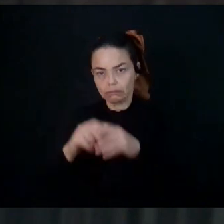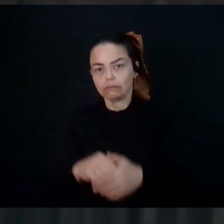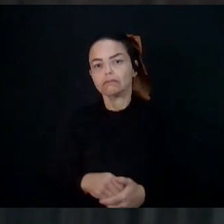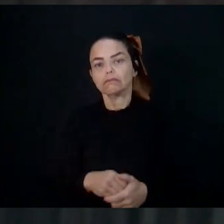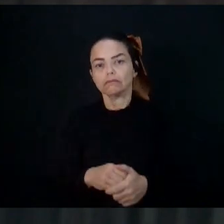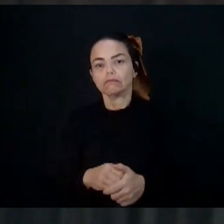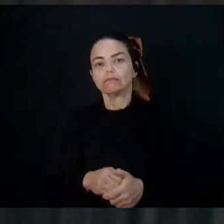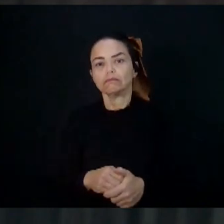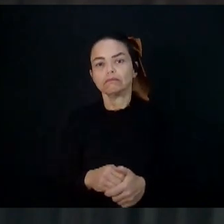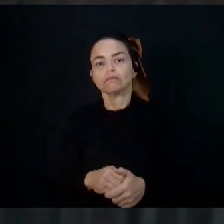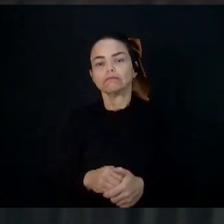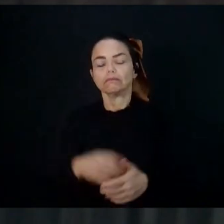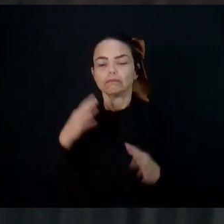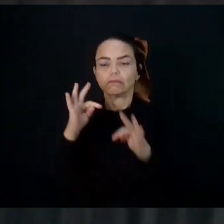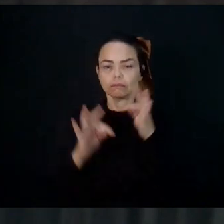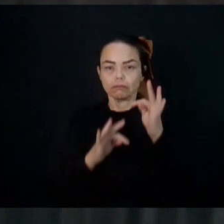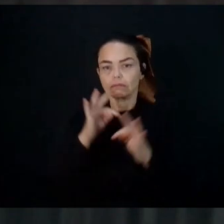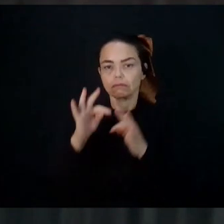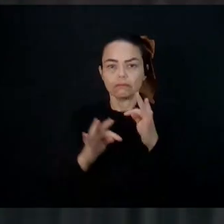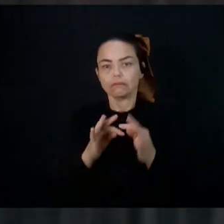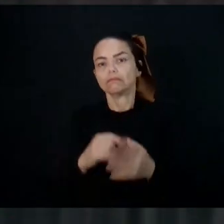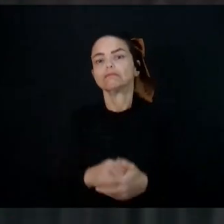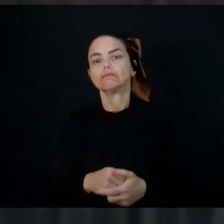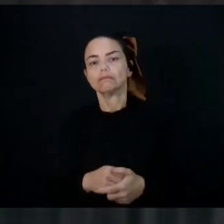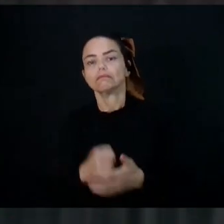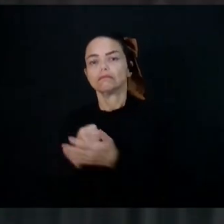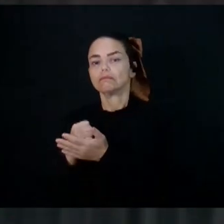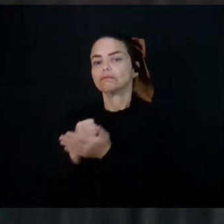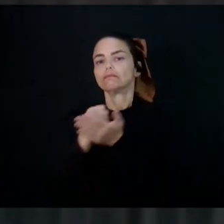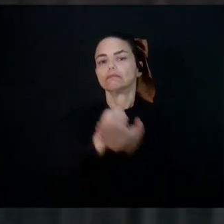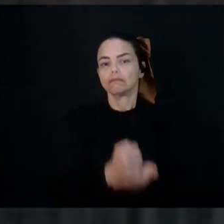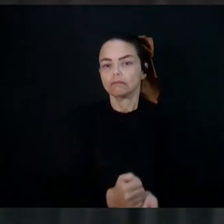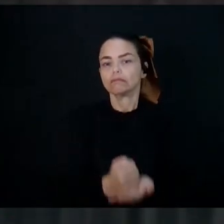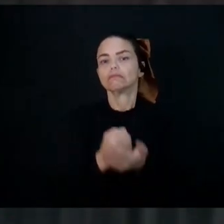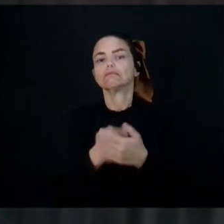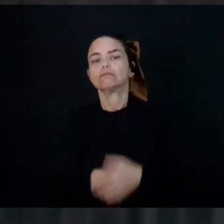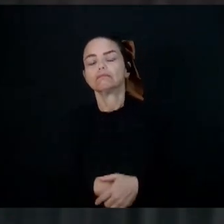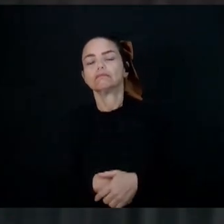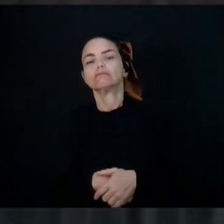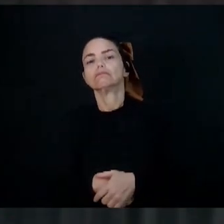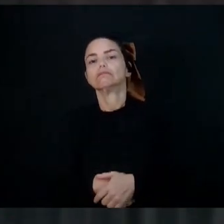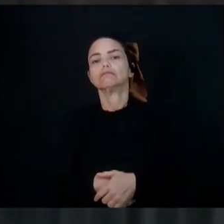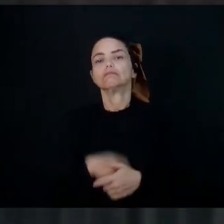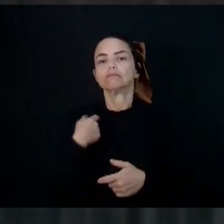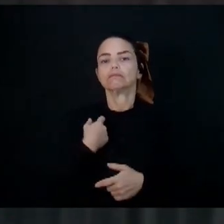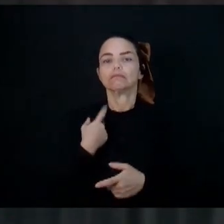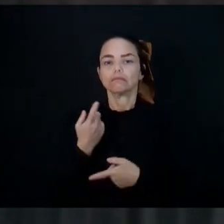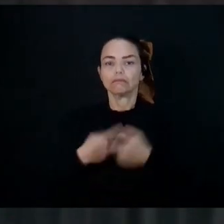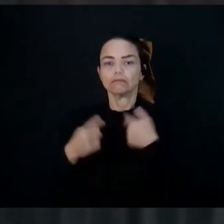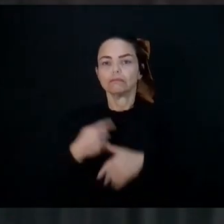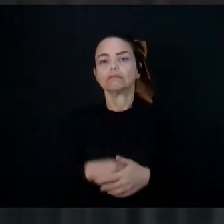a terapia, ela vai ajudar a entrar nesse cenário, a lidar com essas